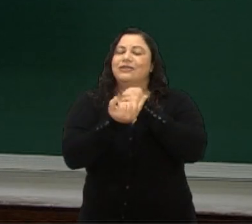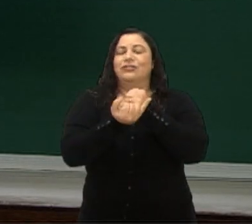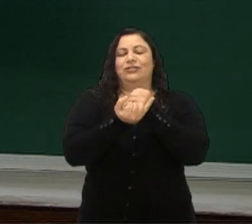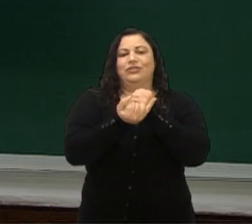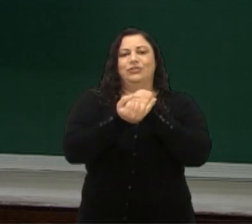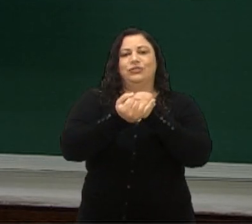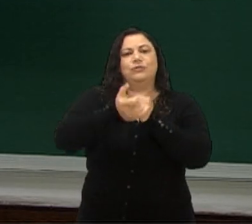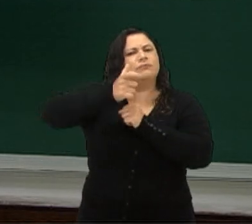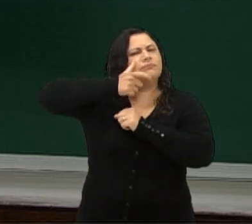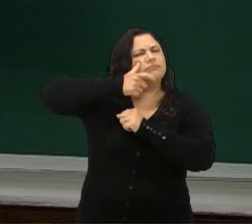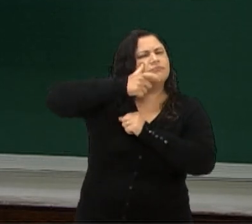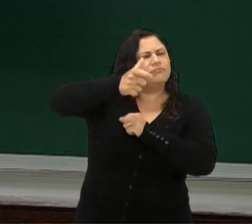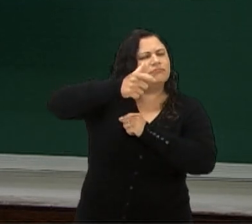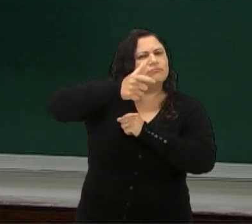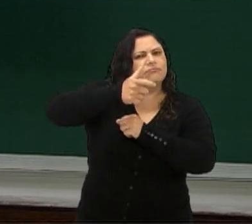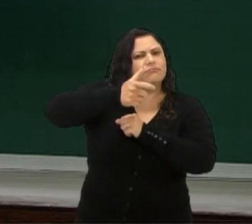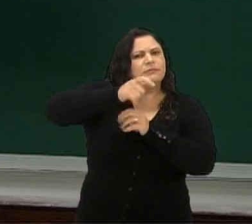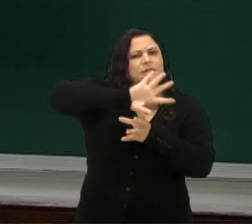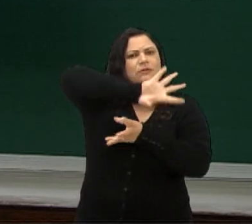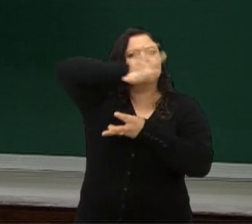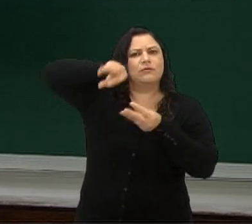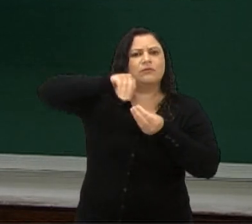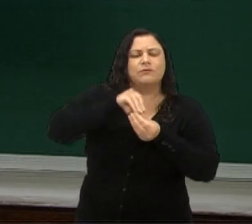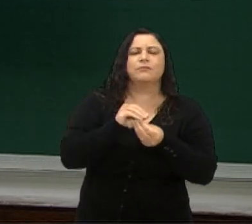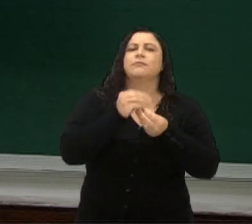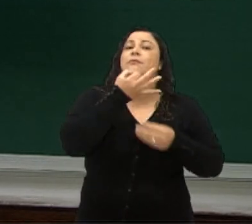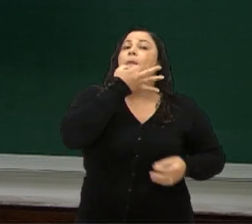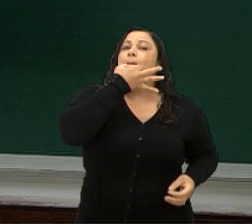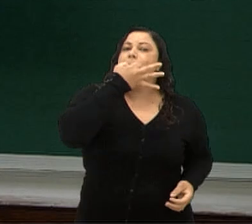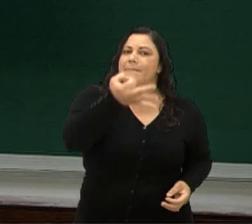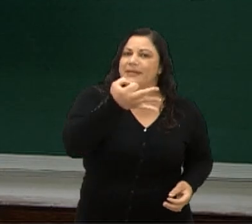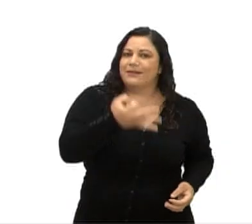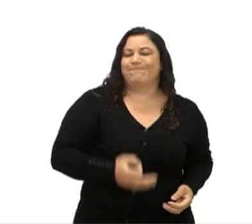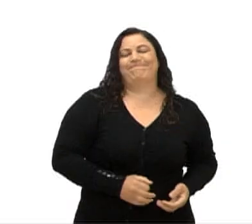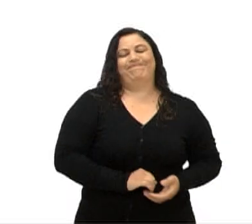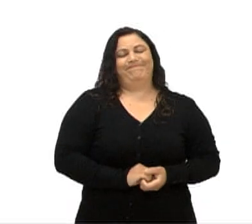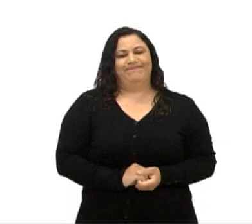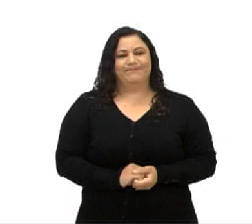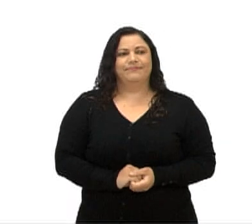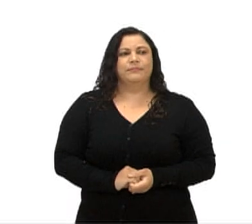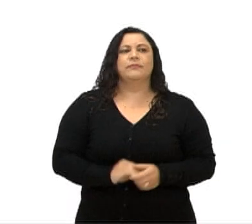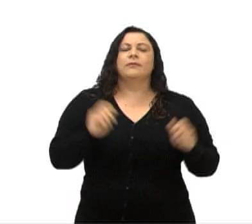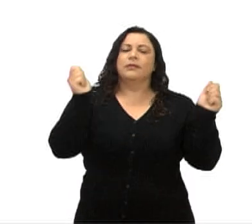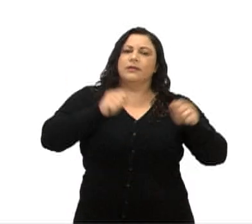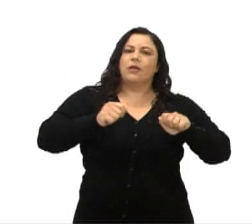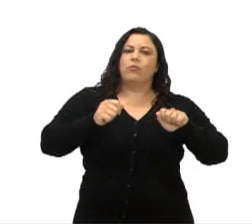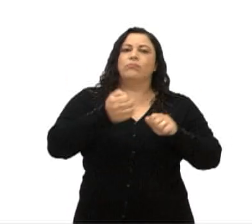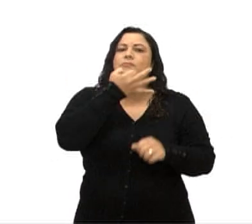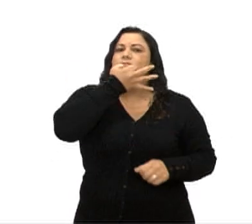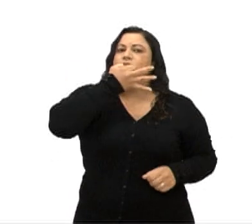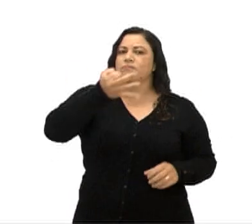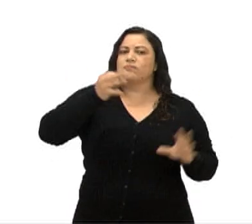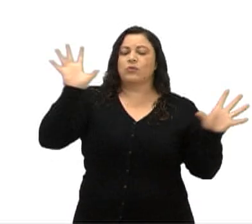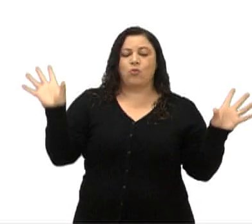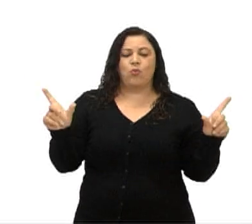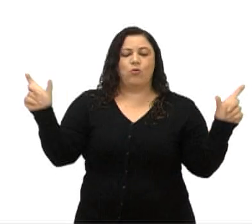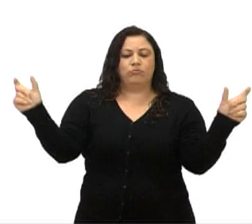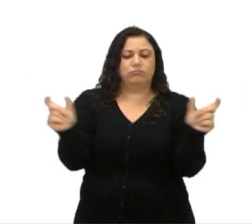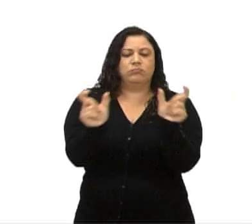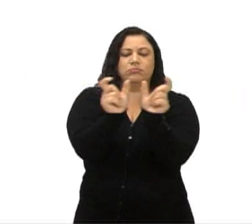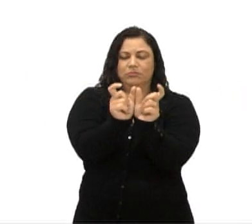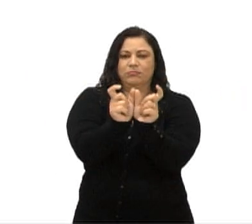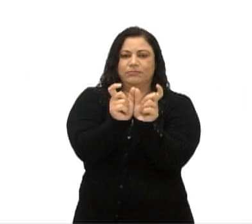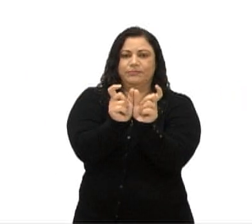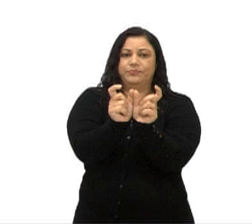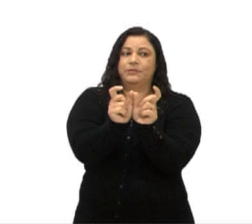opinião, ok? Então reparem que normalmente esses vocábulos juntos trazem opinião. Mas cuidado